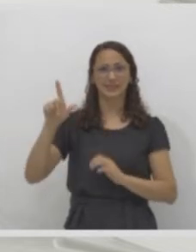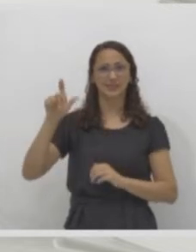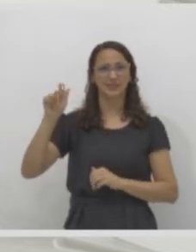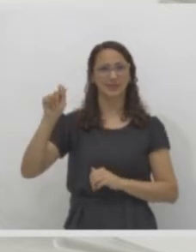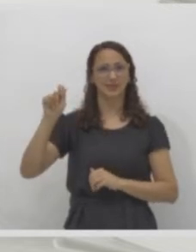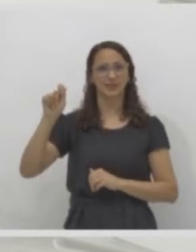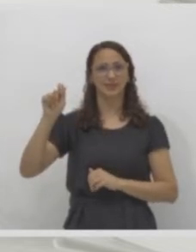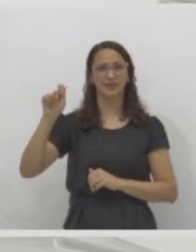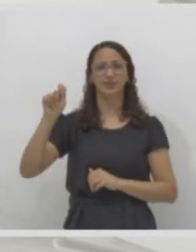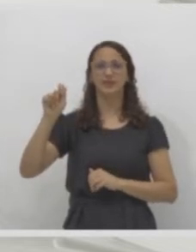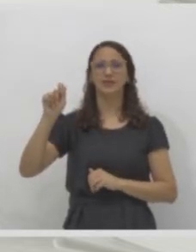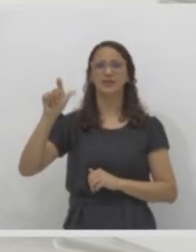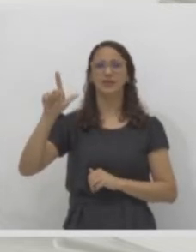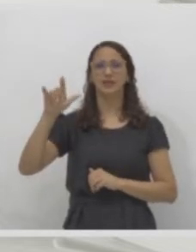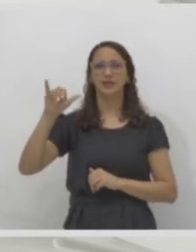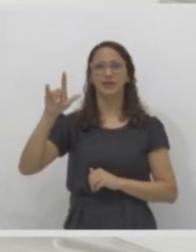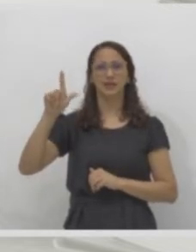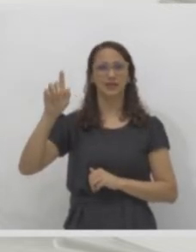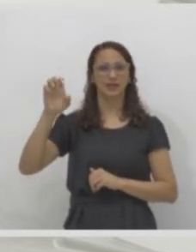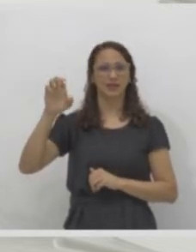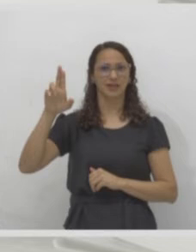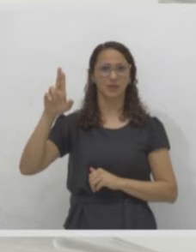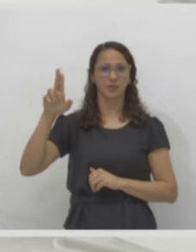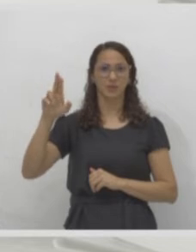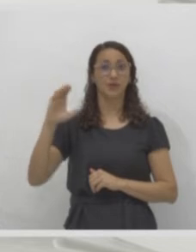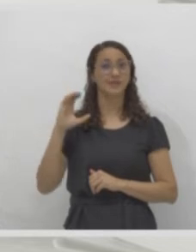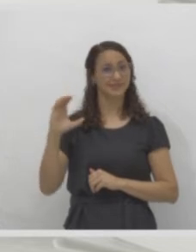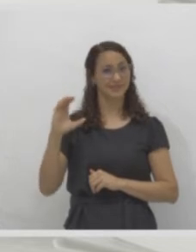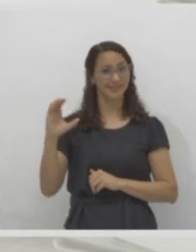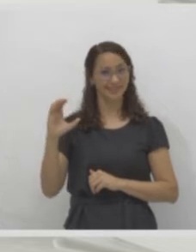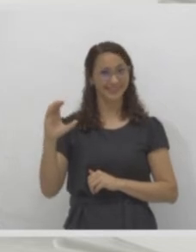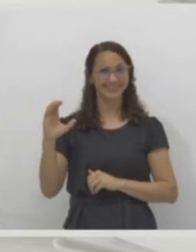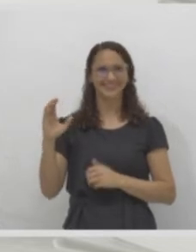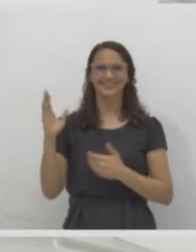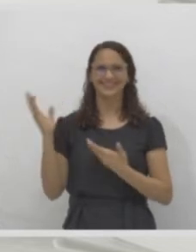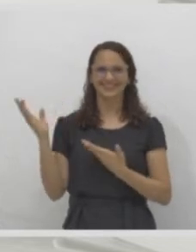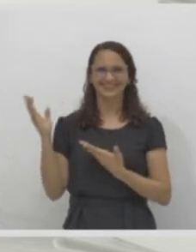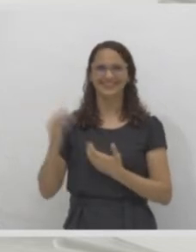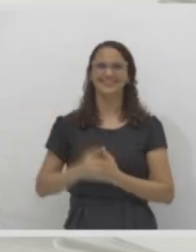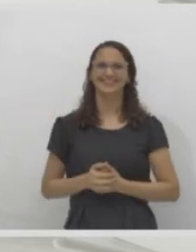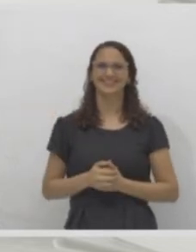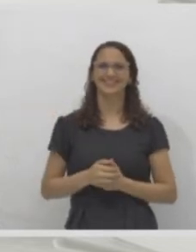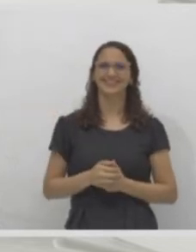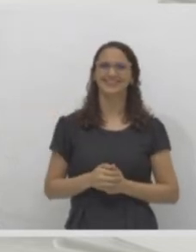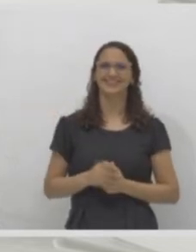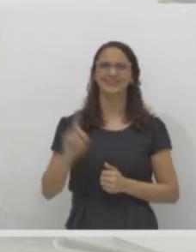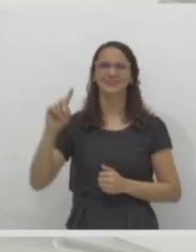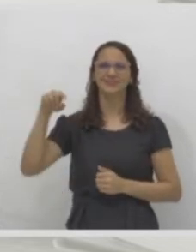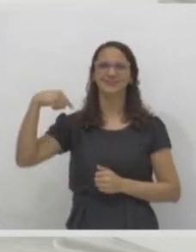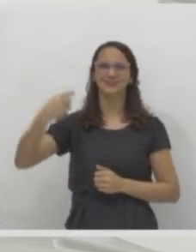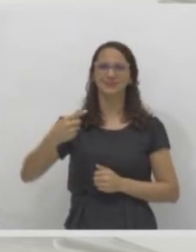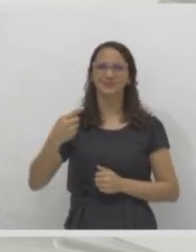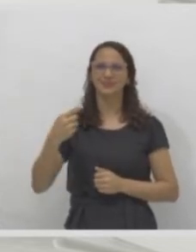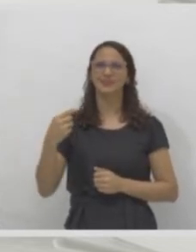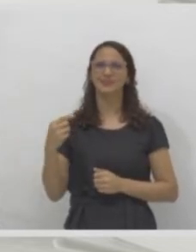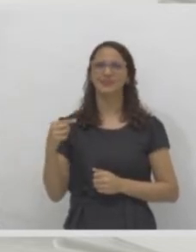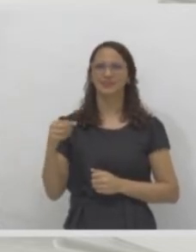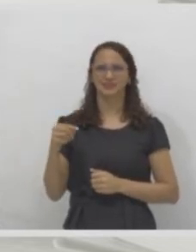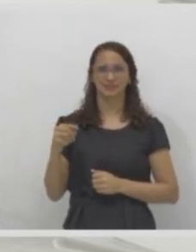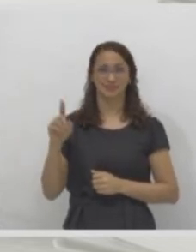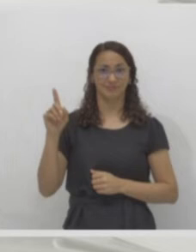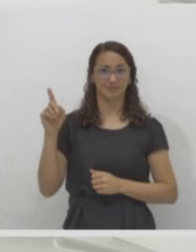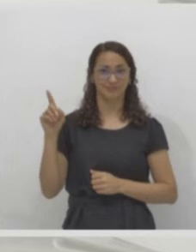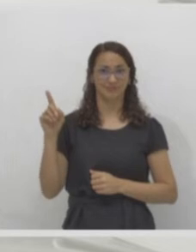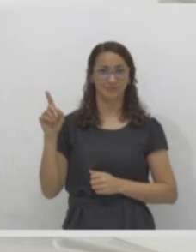É a imagem C, tá? Observe aí. A próxima. Qual a imagem que corresponde ao